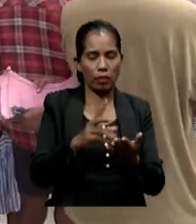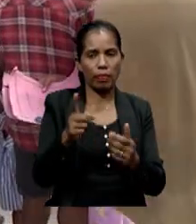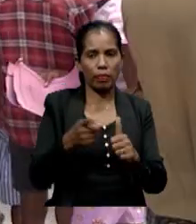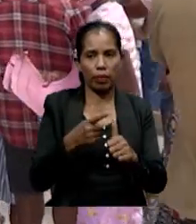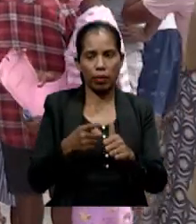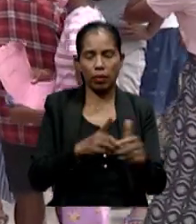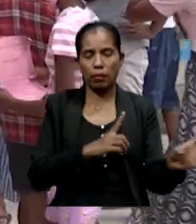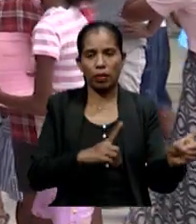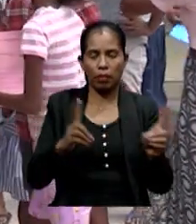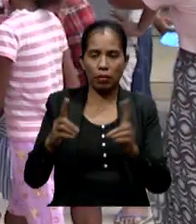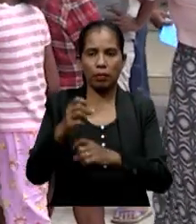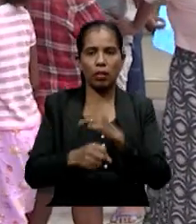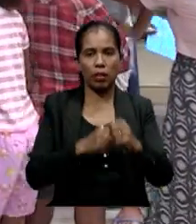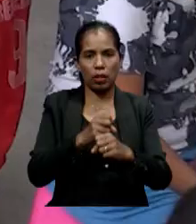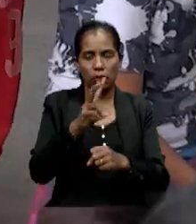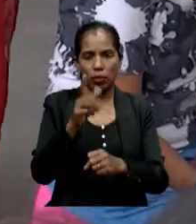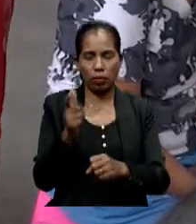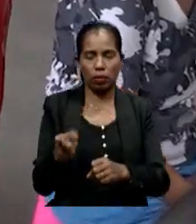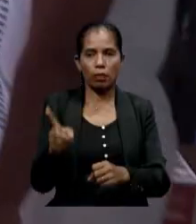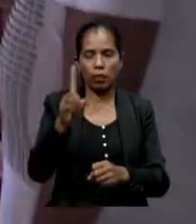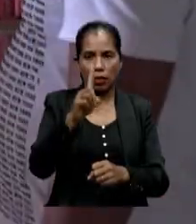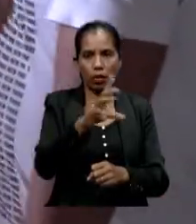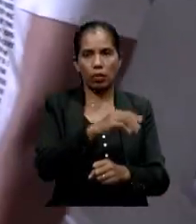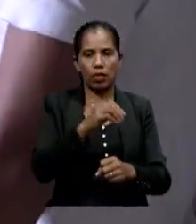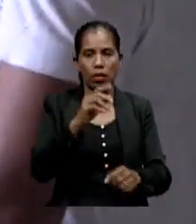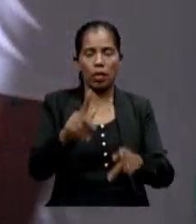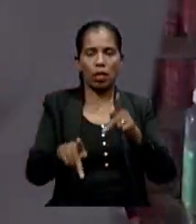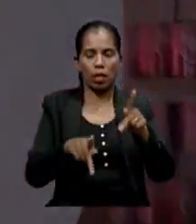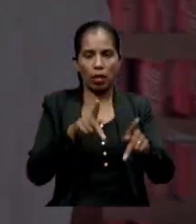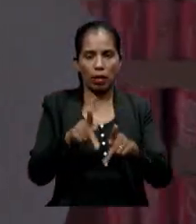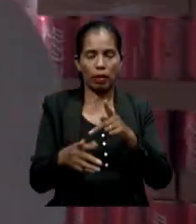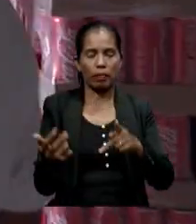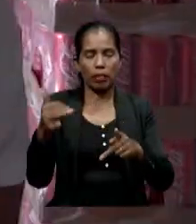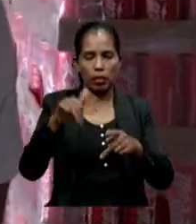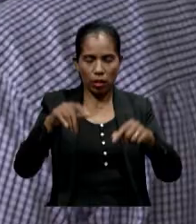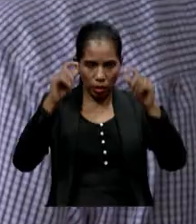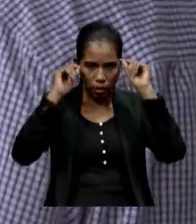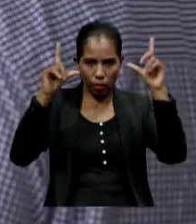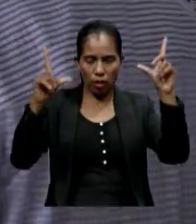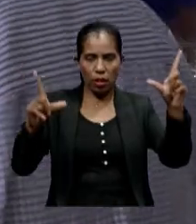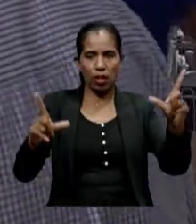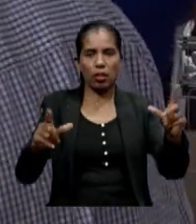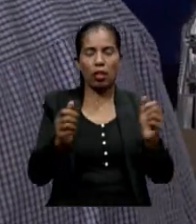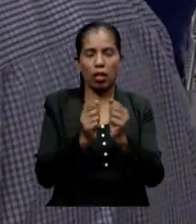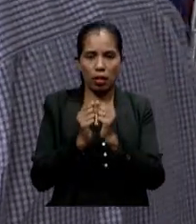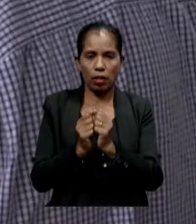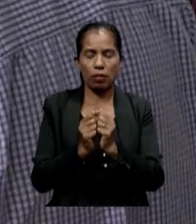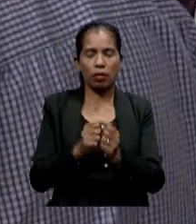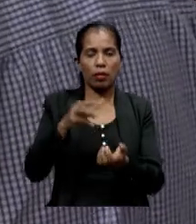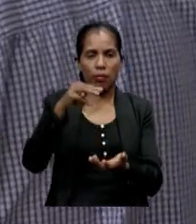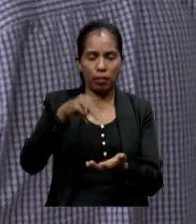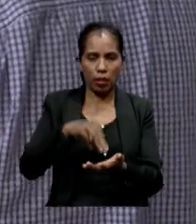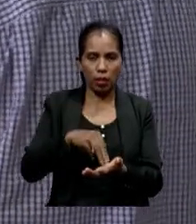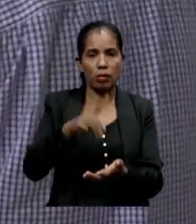nebe implementa e atina reun rua runulo resen ida beneficiário Sira e território Timor Laran Tomak hamutuk milhão